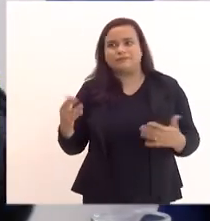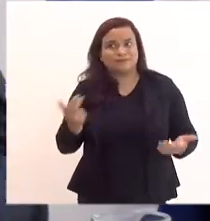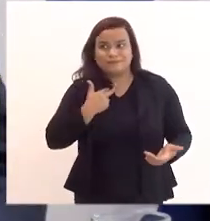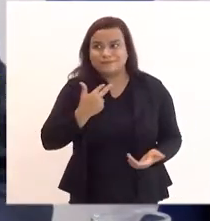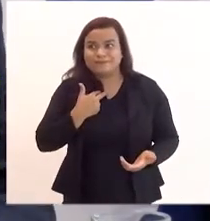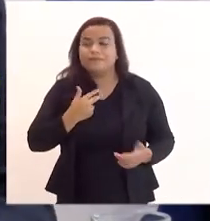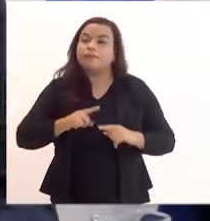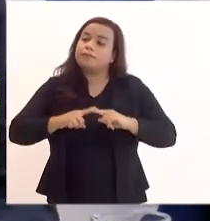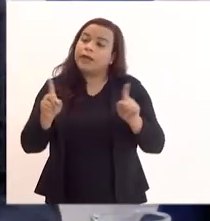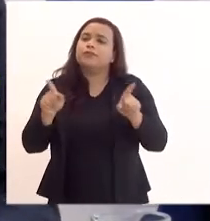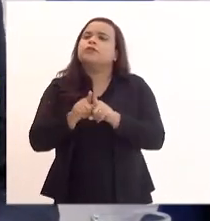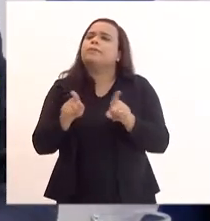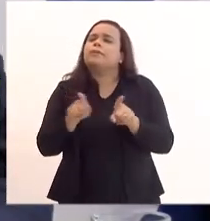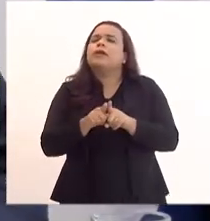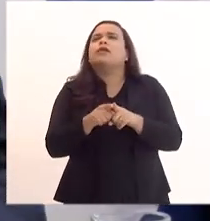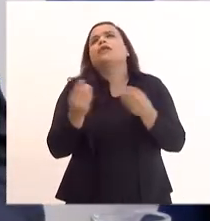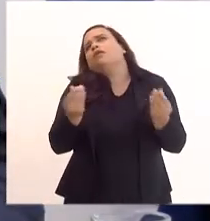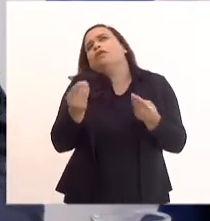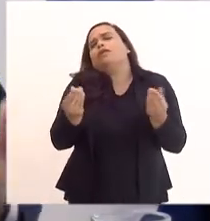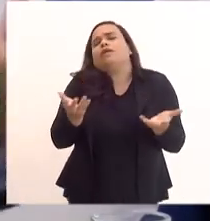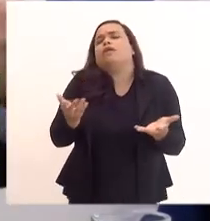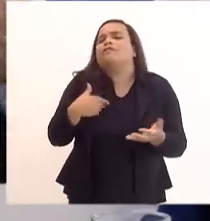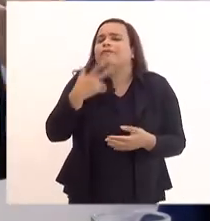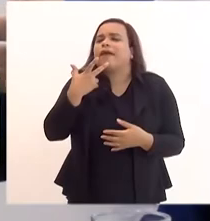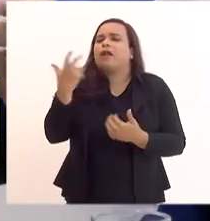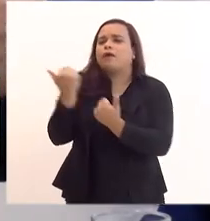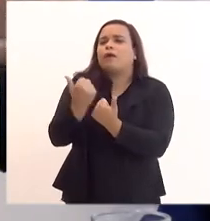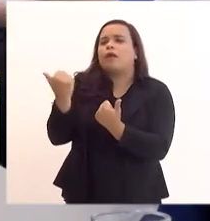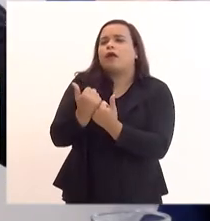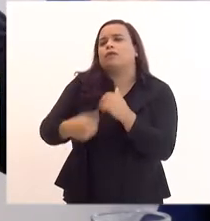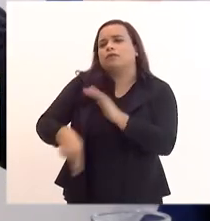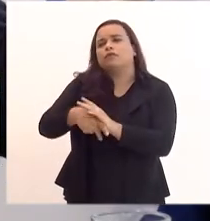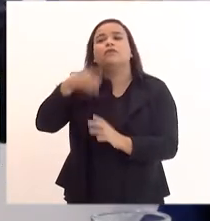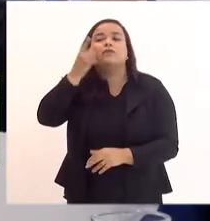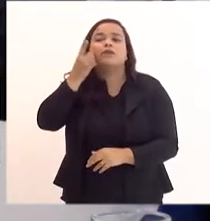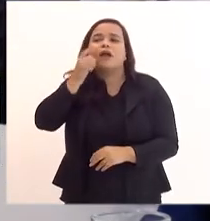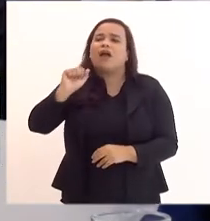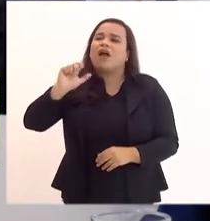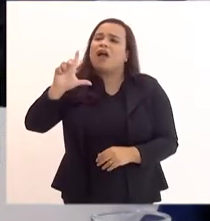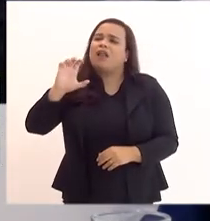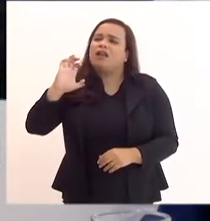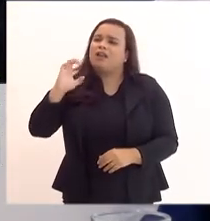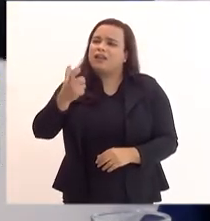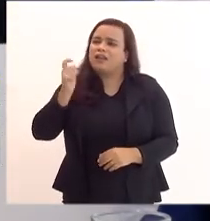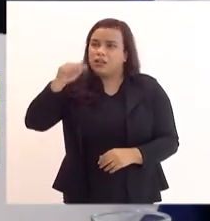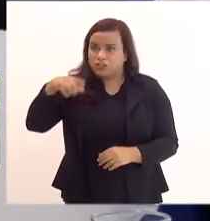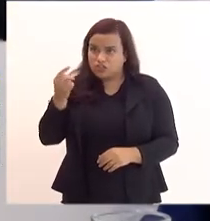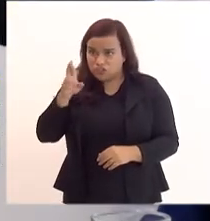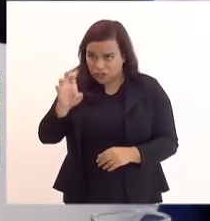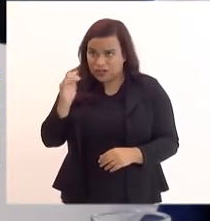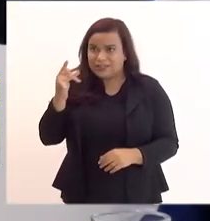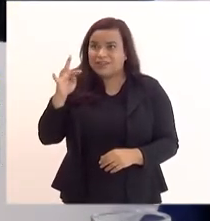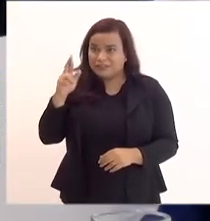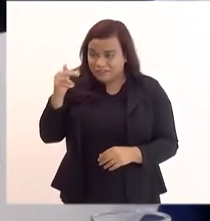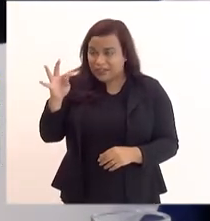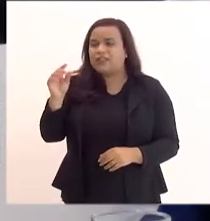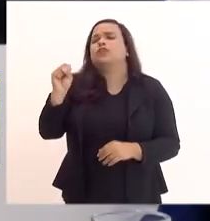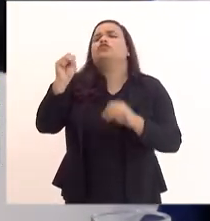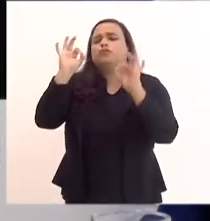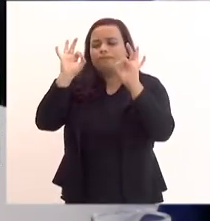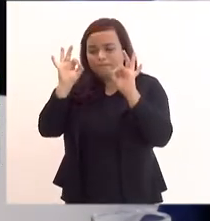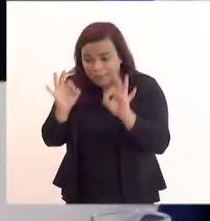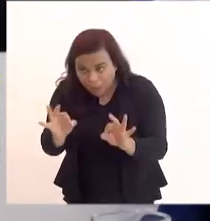posso deixar de dizer que a colaboração do deputado Alexandre Freitas, seja ela mesmo derrotada na